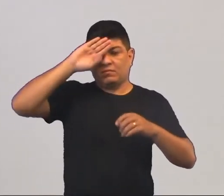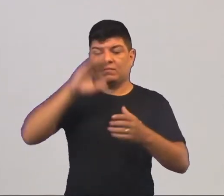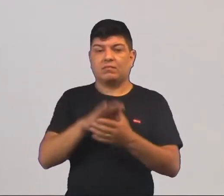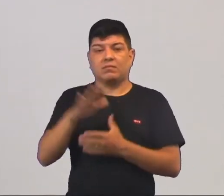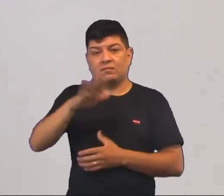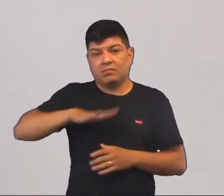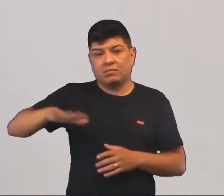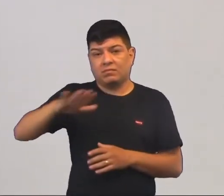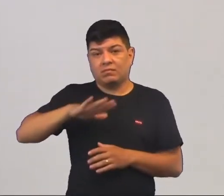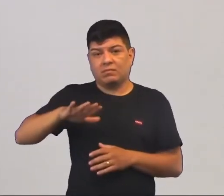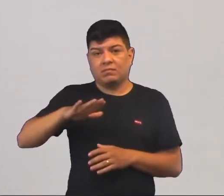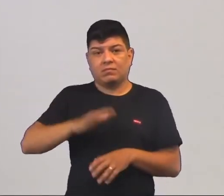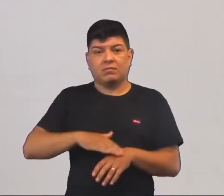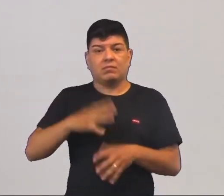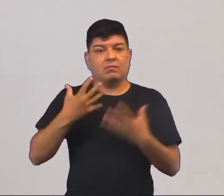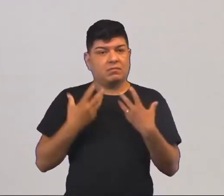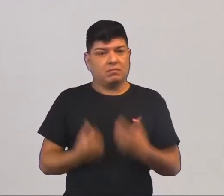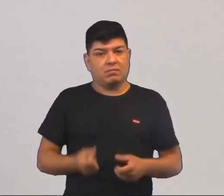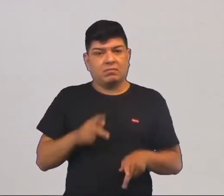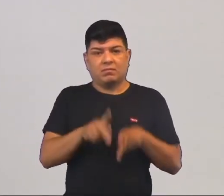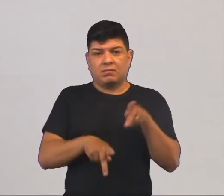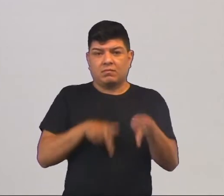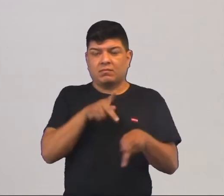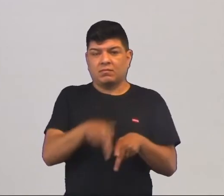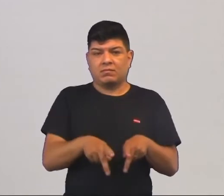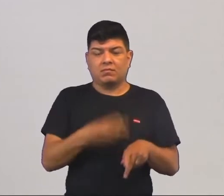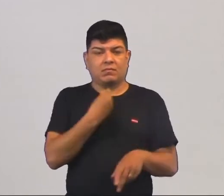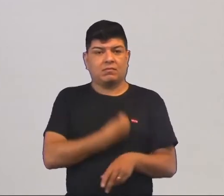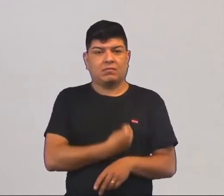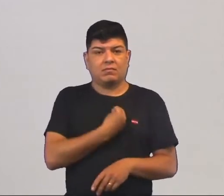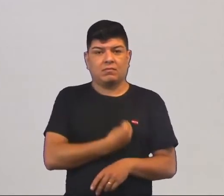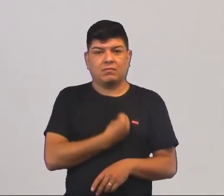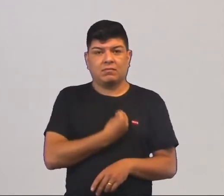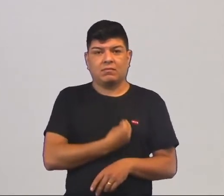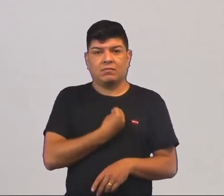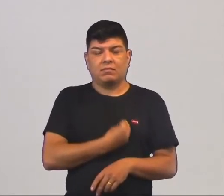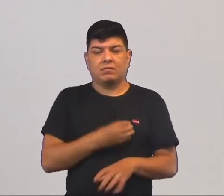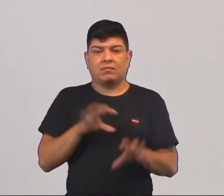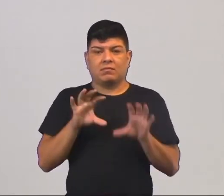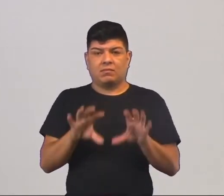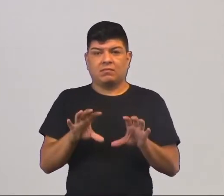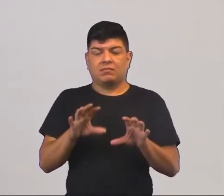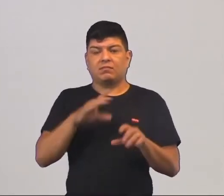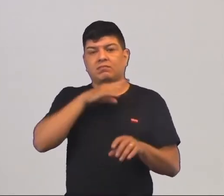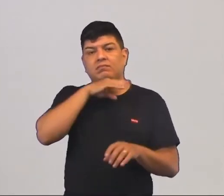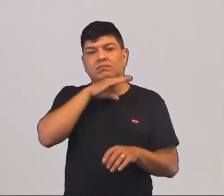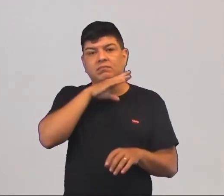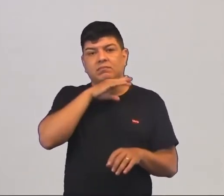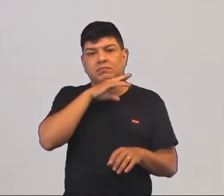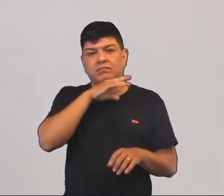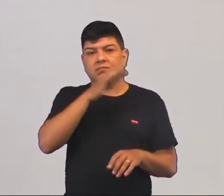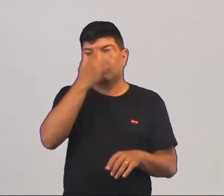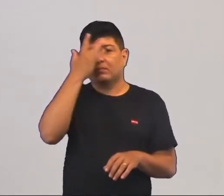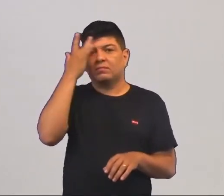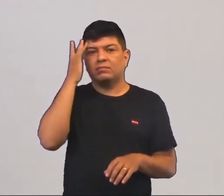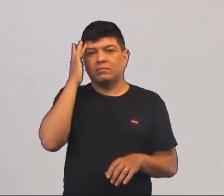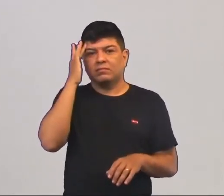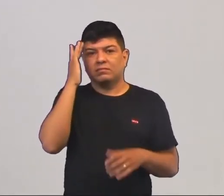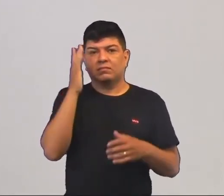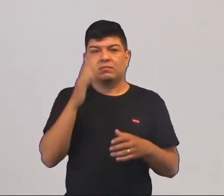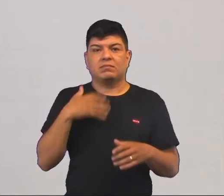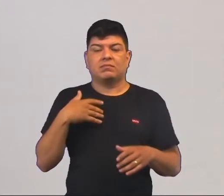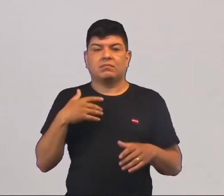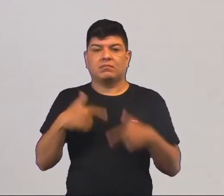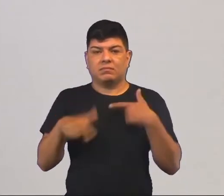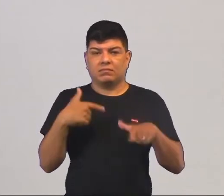forma geral muito bem aceita pela população, né? Que vivia ali numa situação degradante, né? A maioria das pessoas em